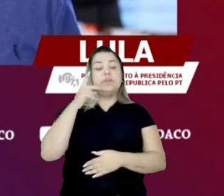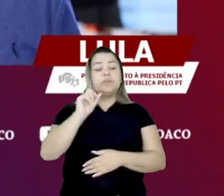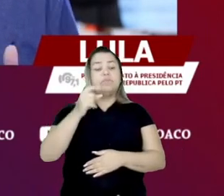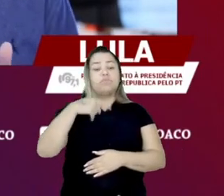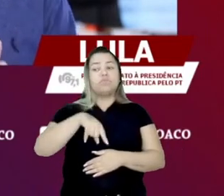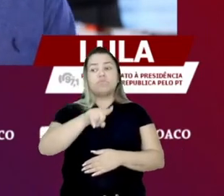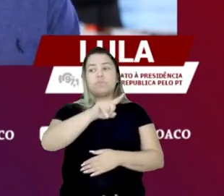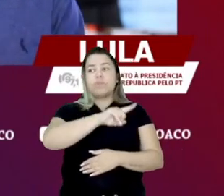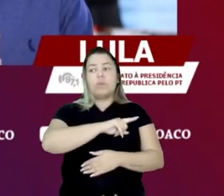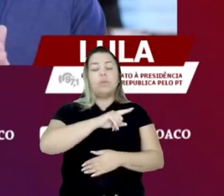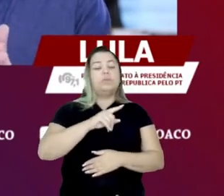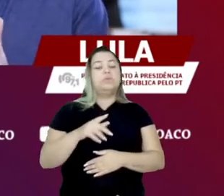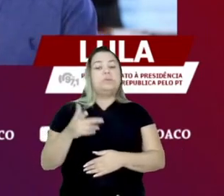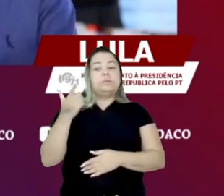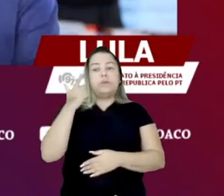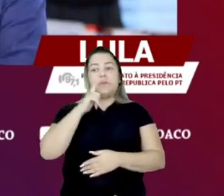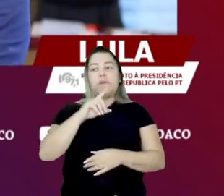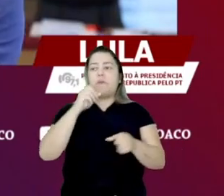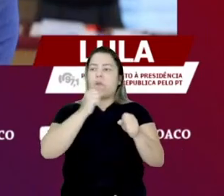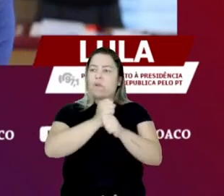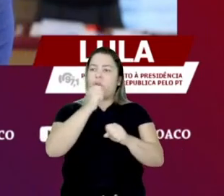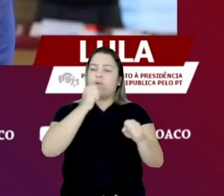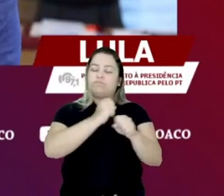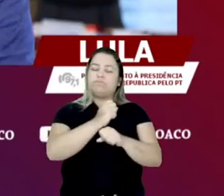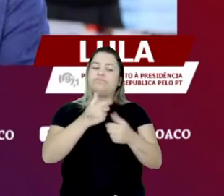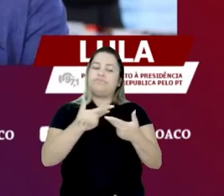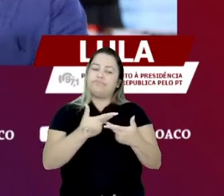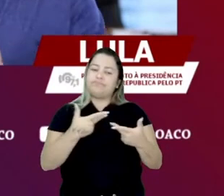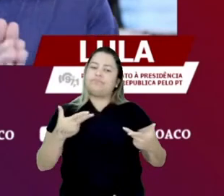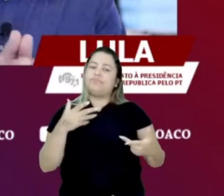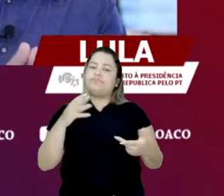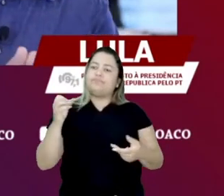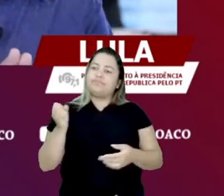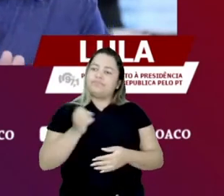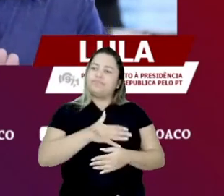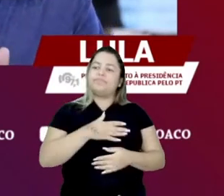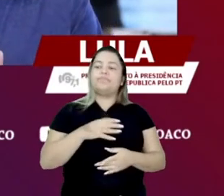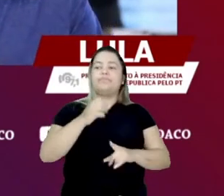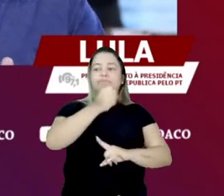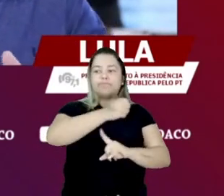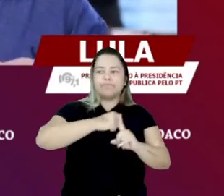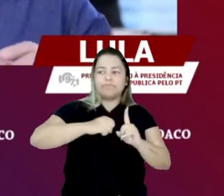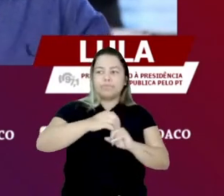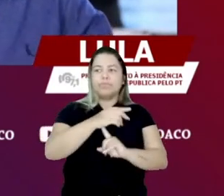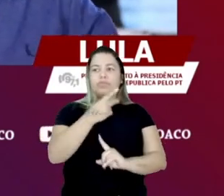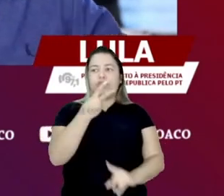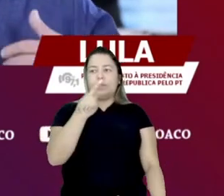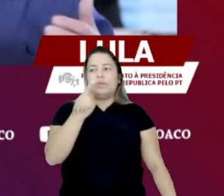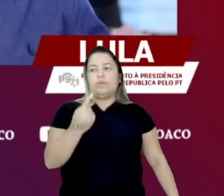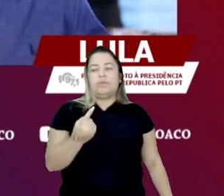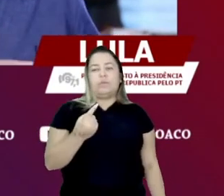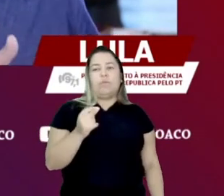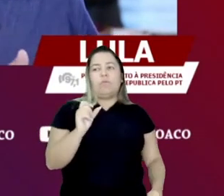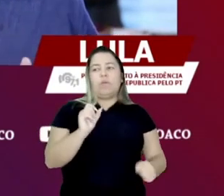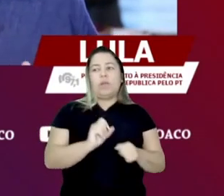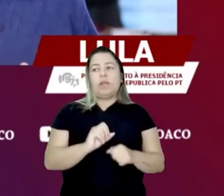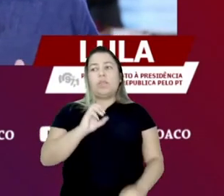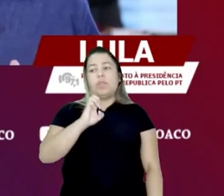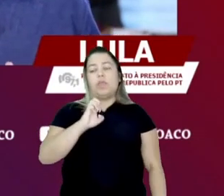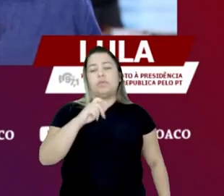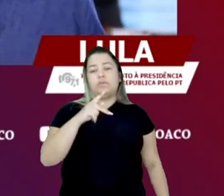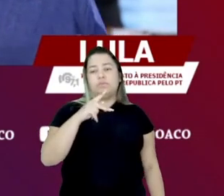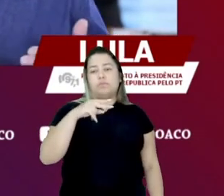A Espanha tinha feito uma reforma trabalhista em 2012, destruíram muita coisa, agora eles refizeram um monte de